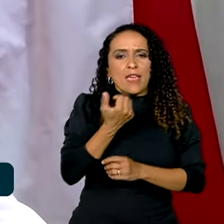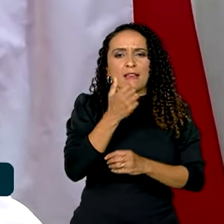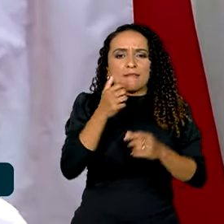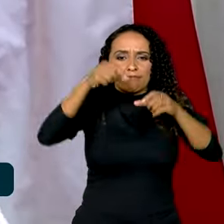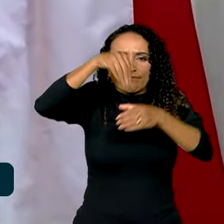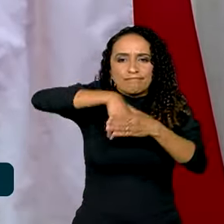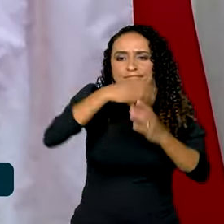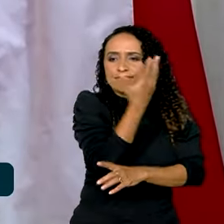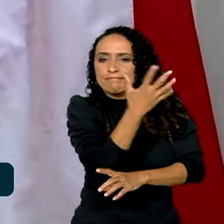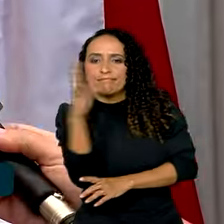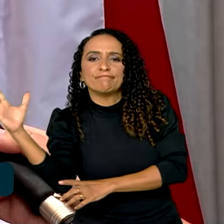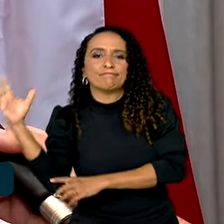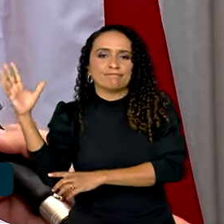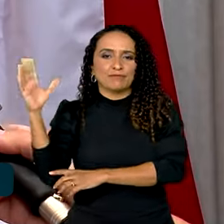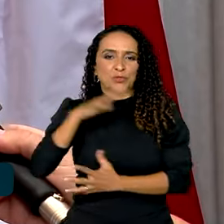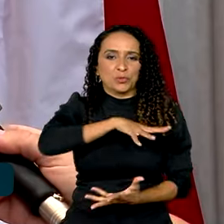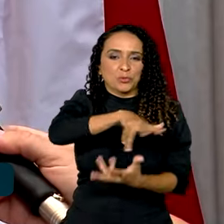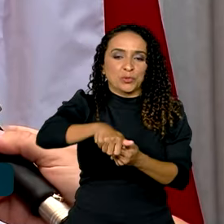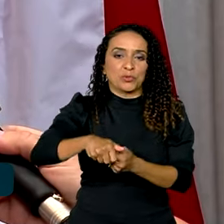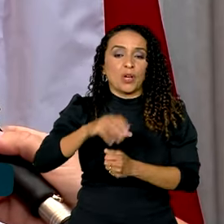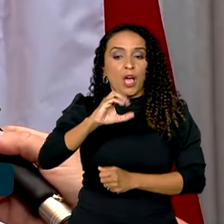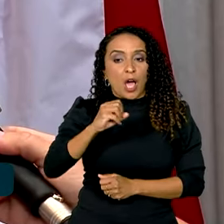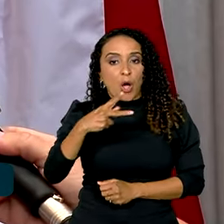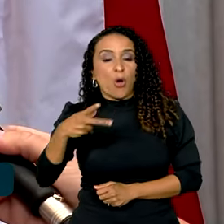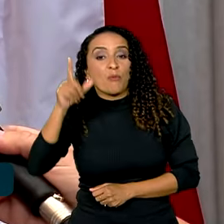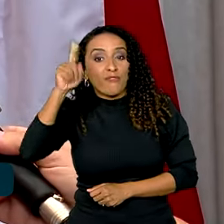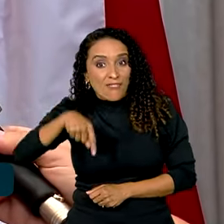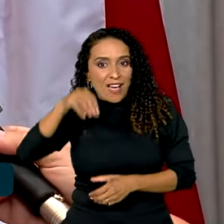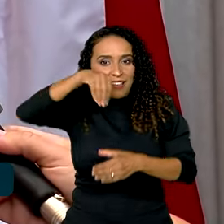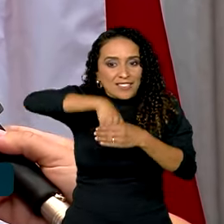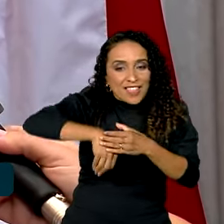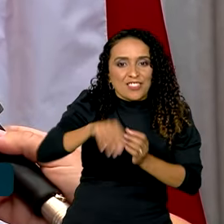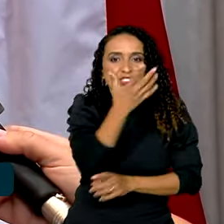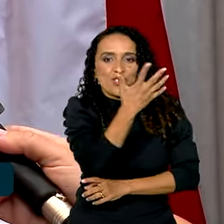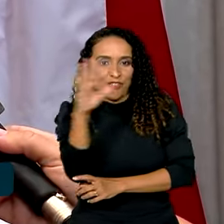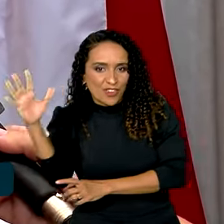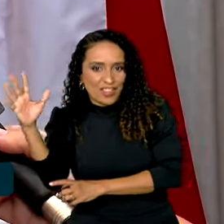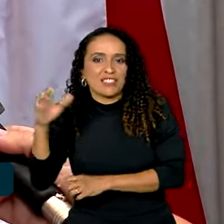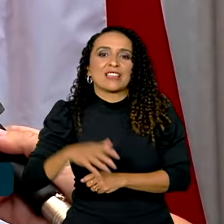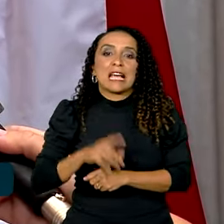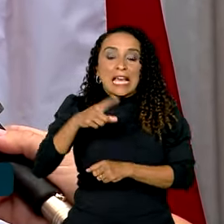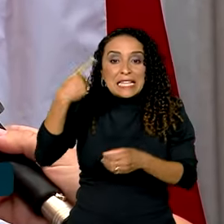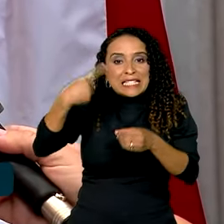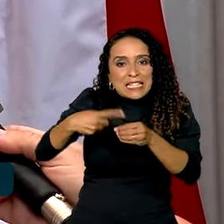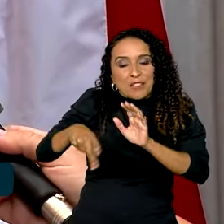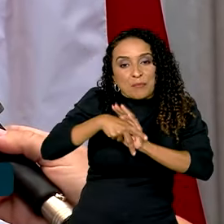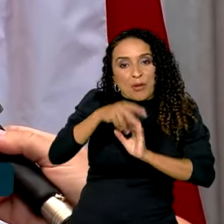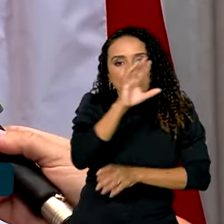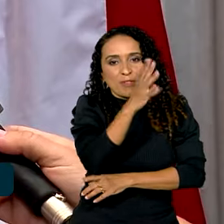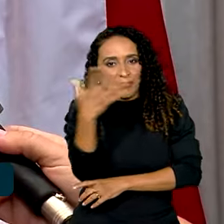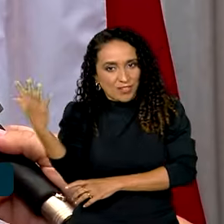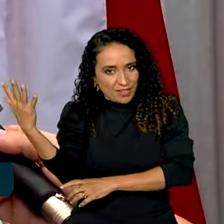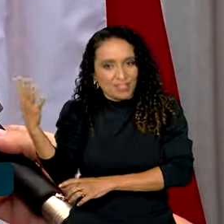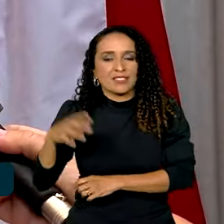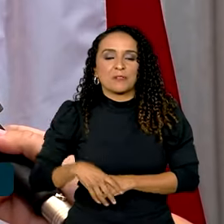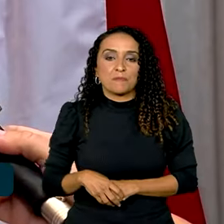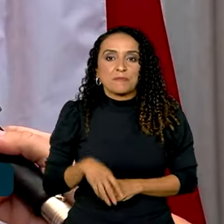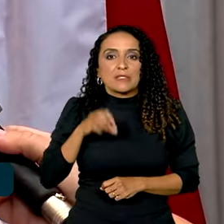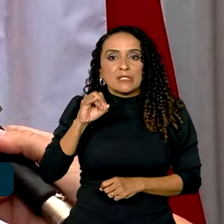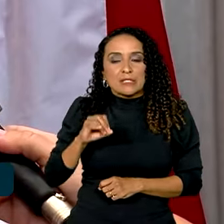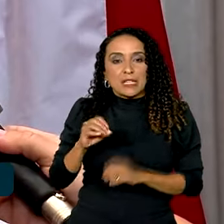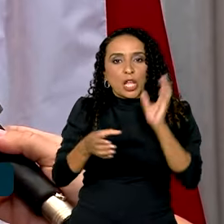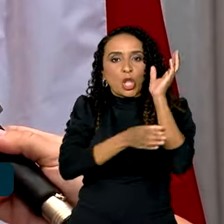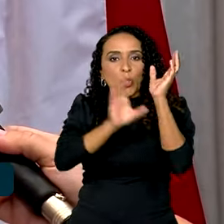floresta tropical do mundo. A COP será na floresta. A COP será numa cidade da floresta. Se